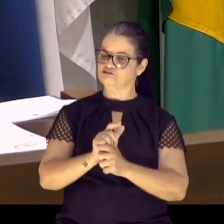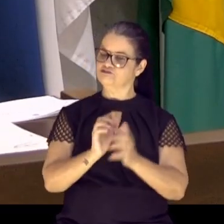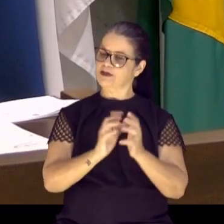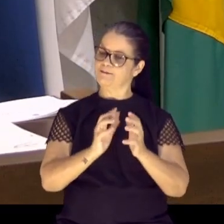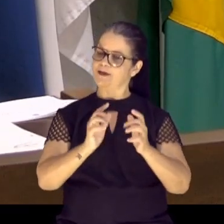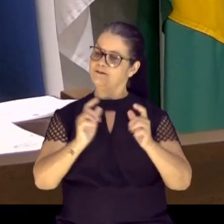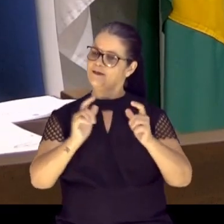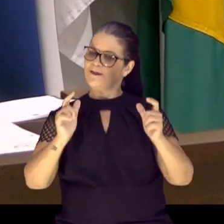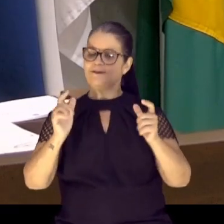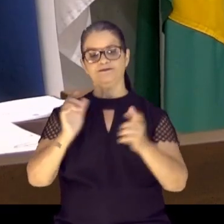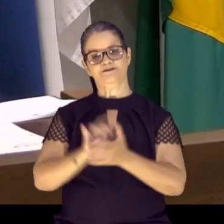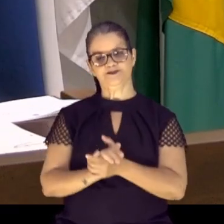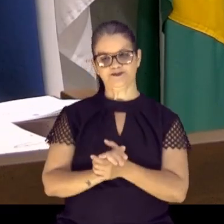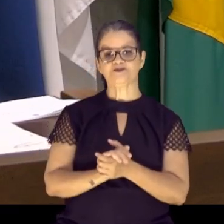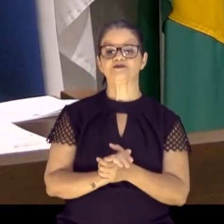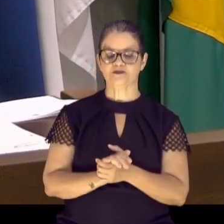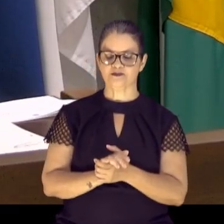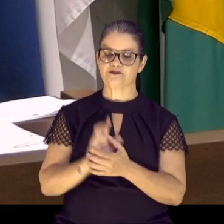A gente,